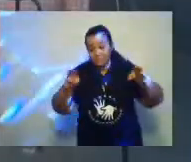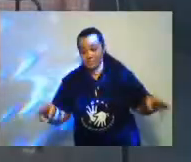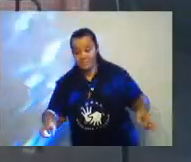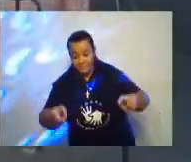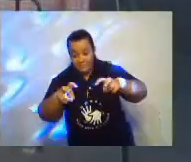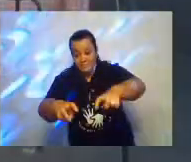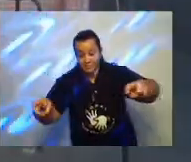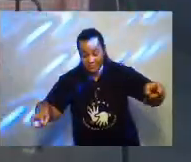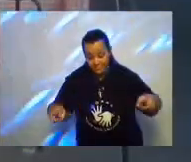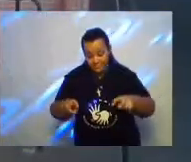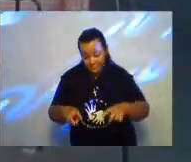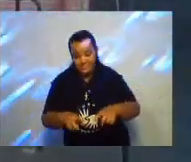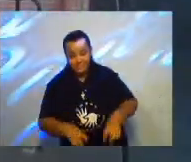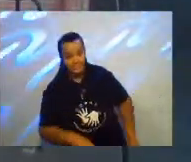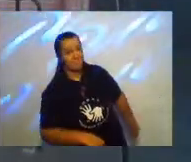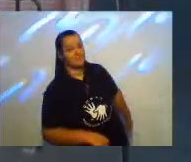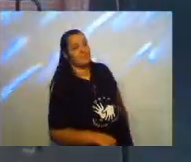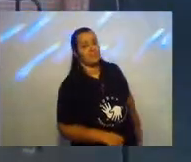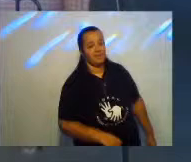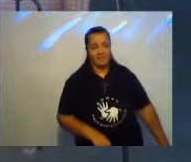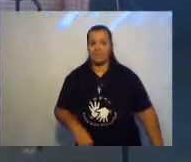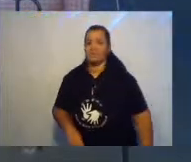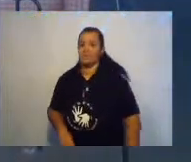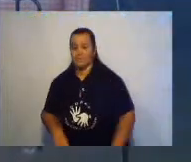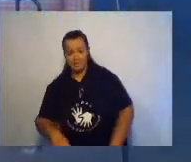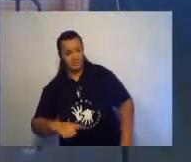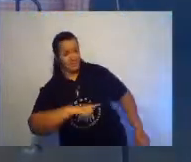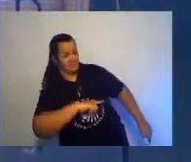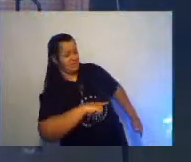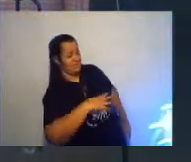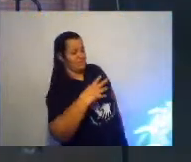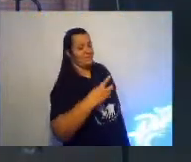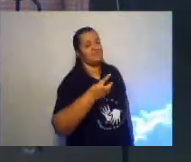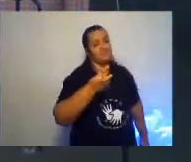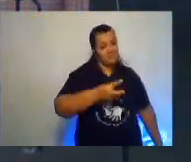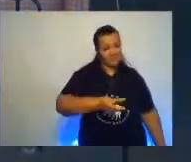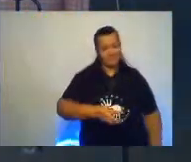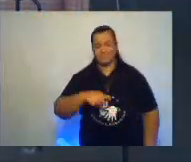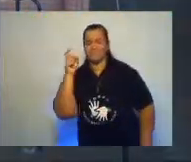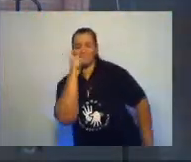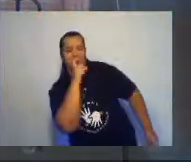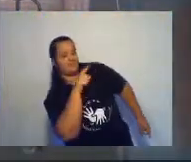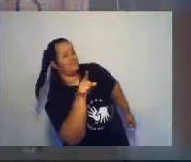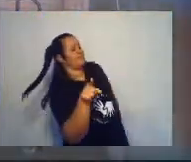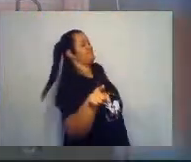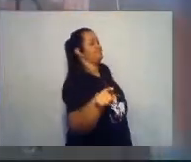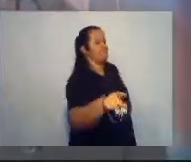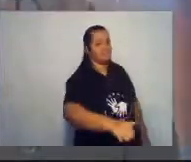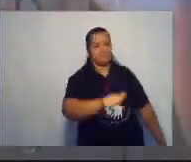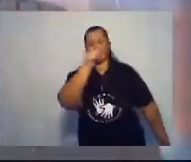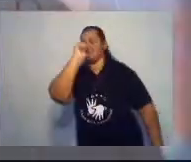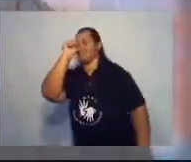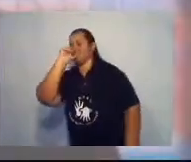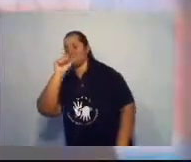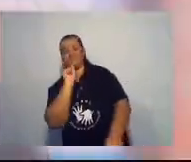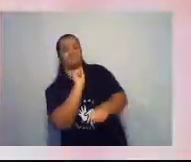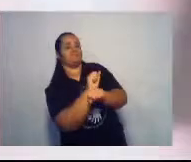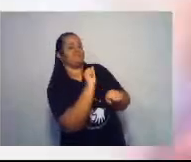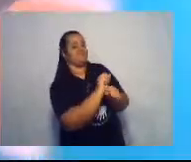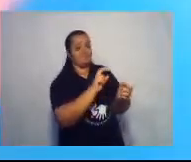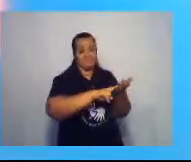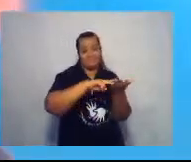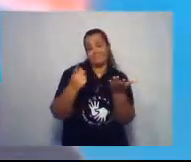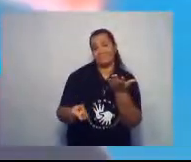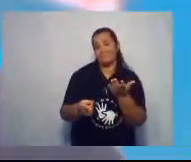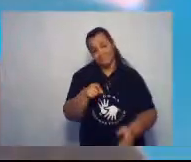explicar. Tô numa mesa com quatro cadeiras, aqui já tem três enganados por ela bebendo,